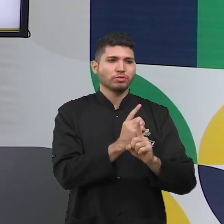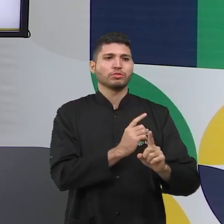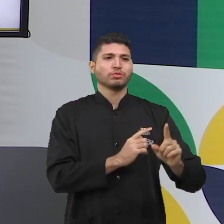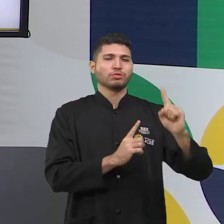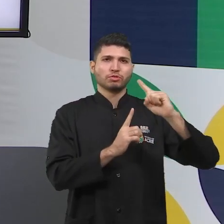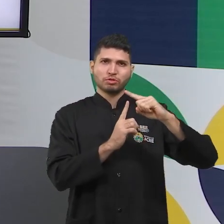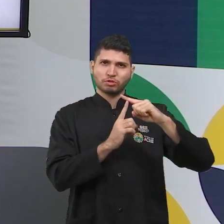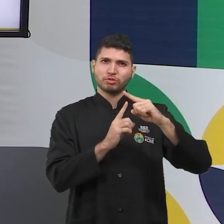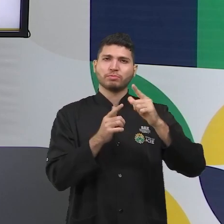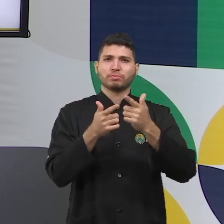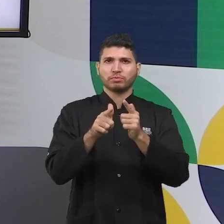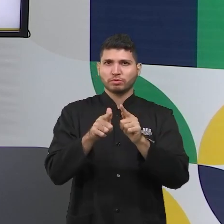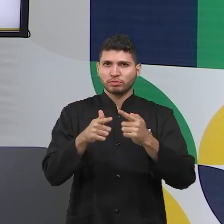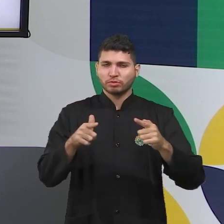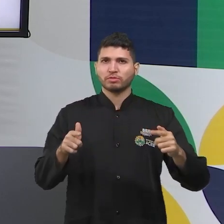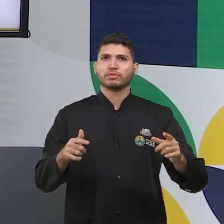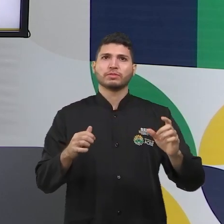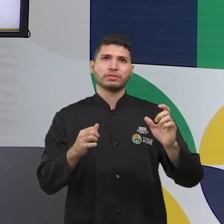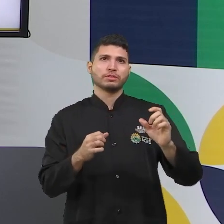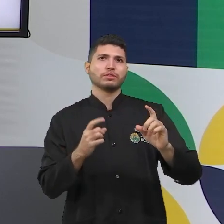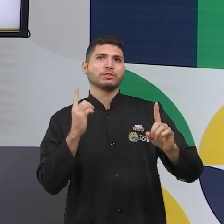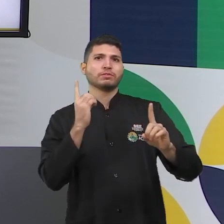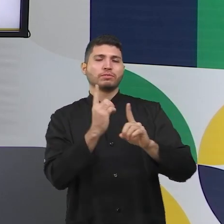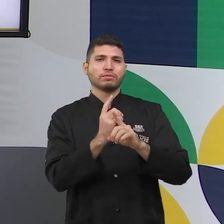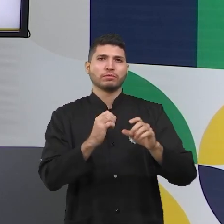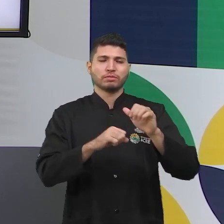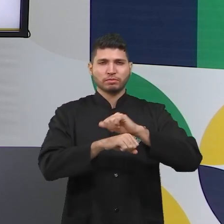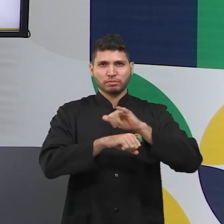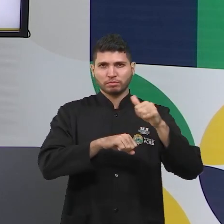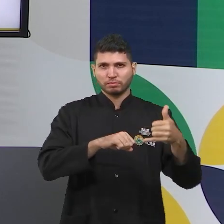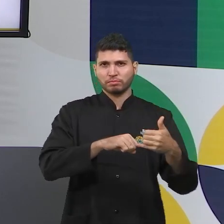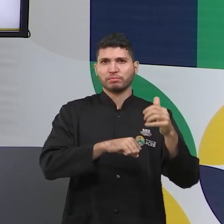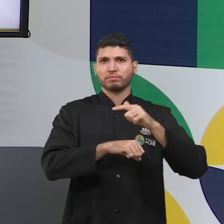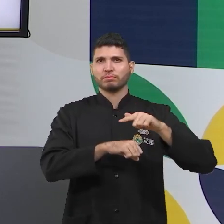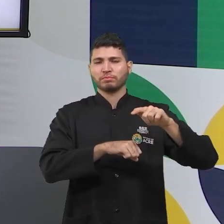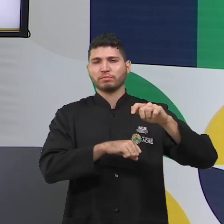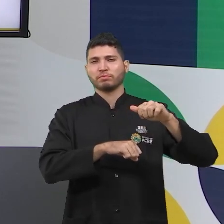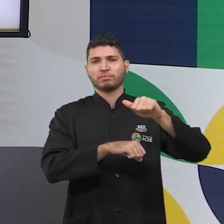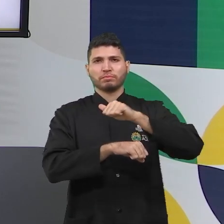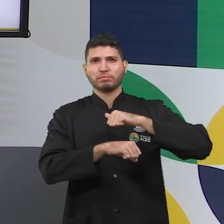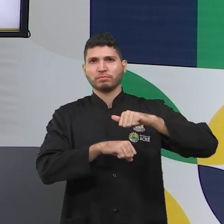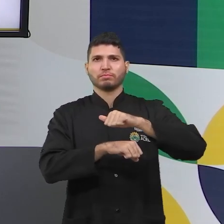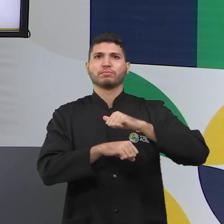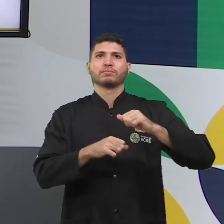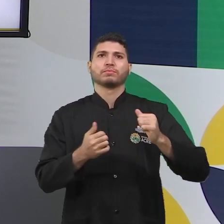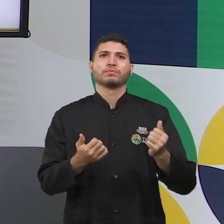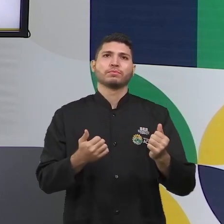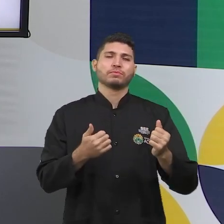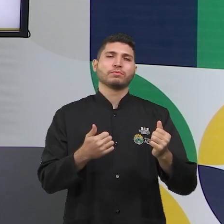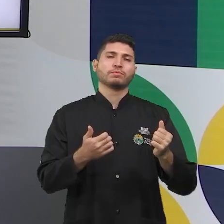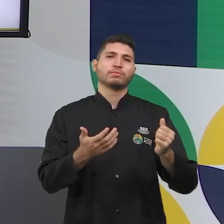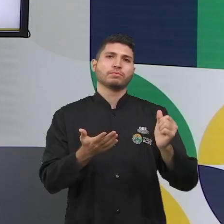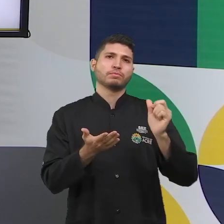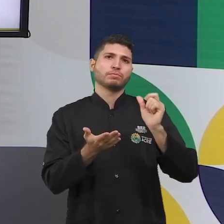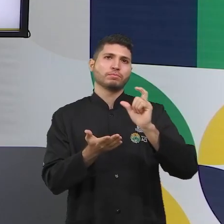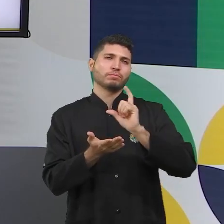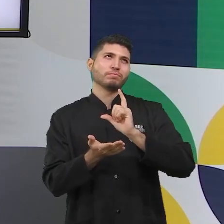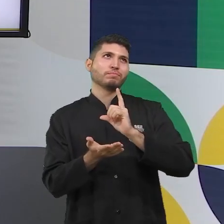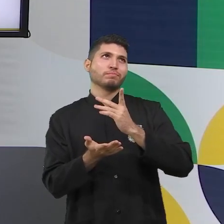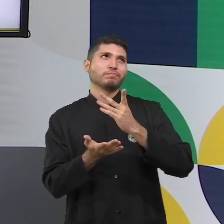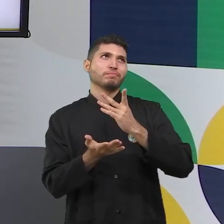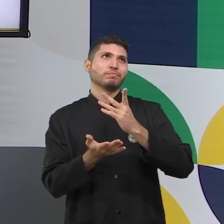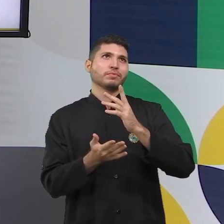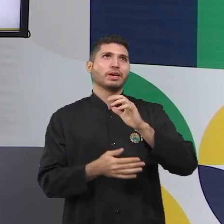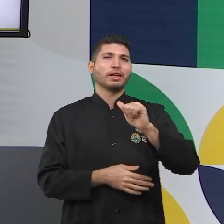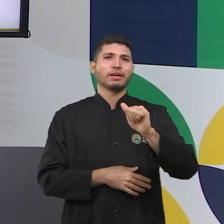gramaticais, identificar um substantivo, um adjetivo, um advérbio, um numeral, um artigo, um pronome.